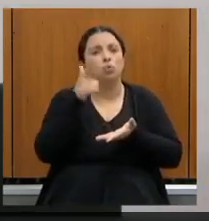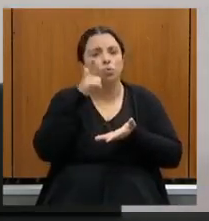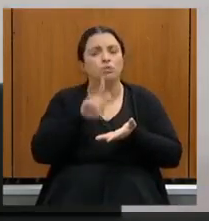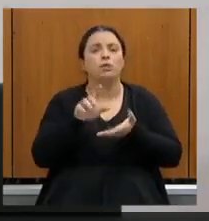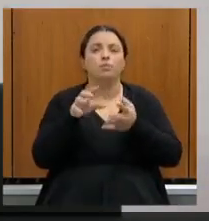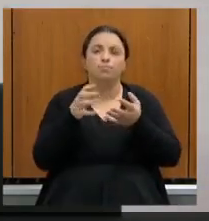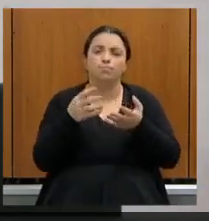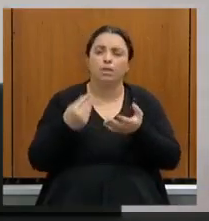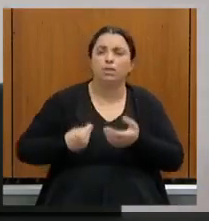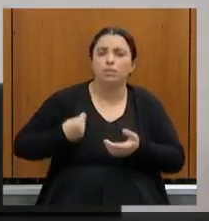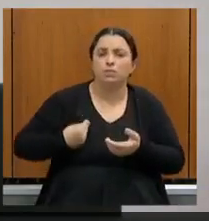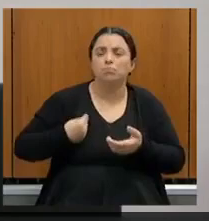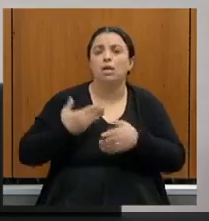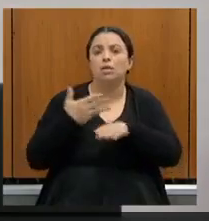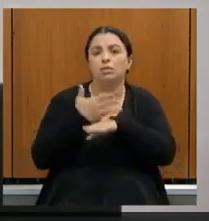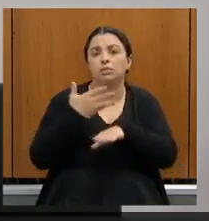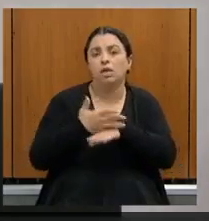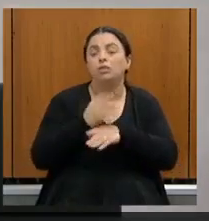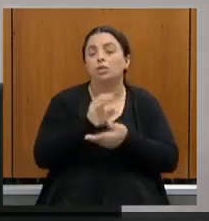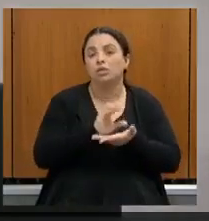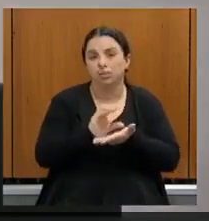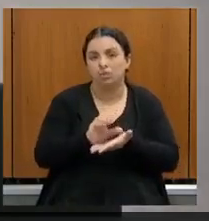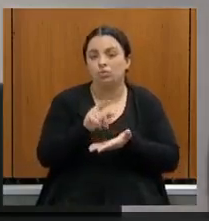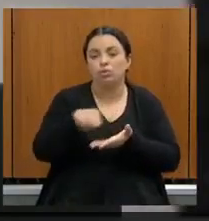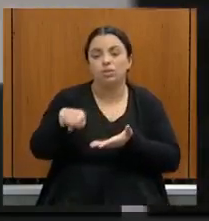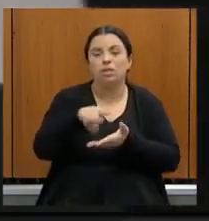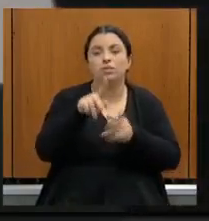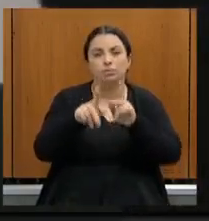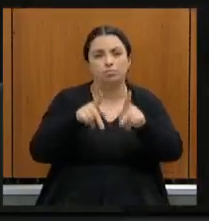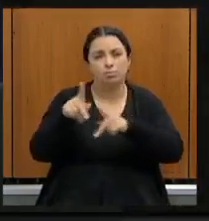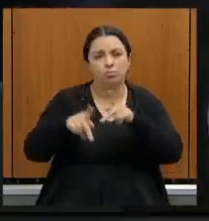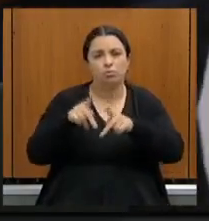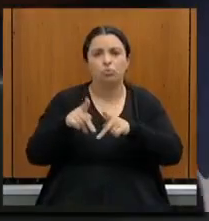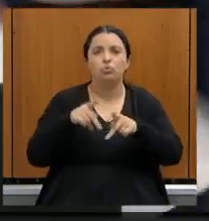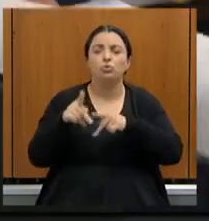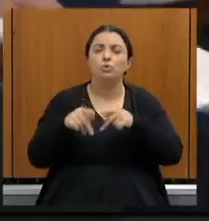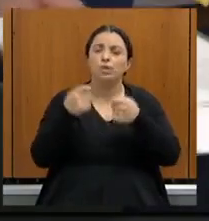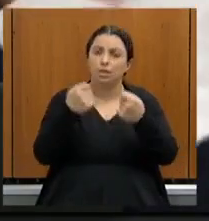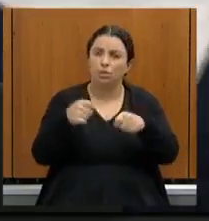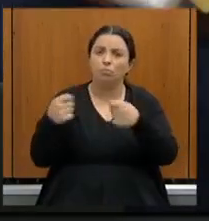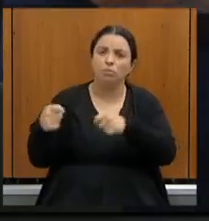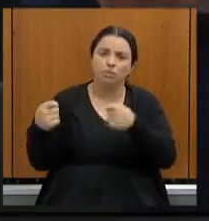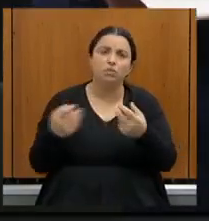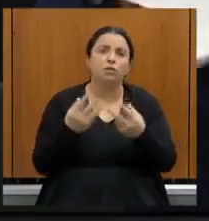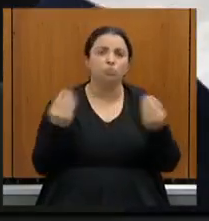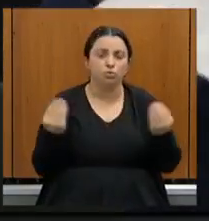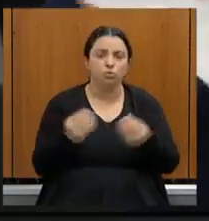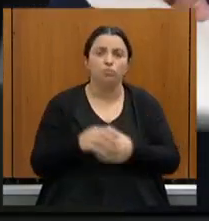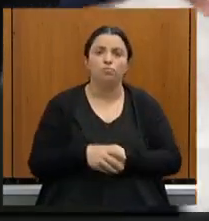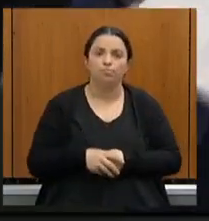definitivamente até a essas pessoas que estão precisando necessitando tanto